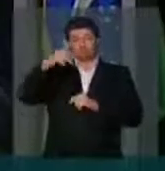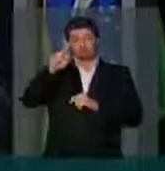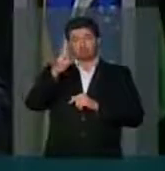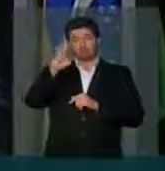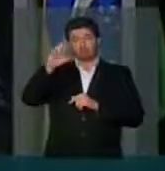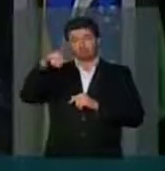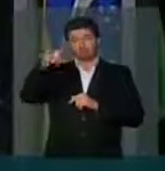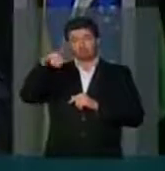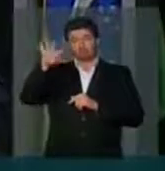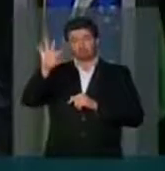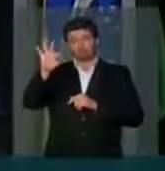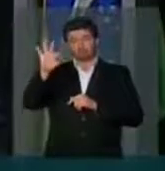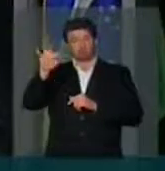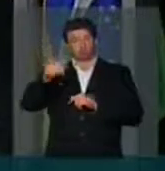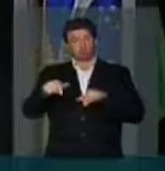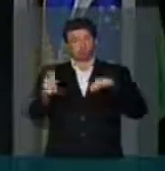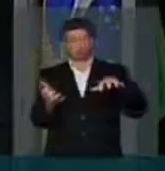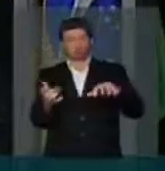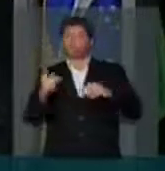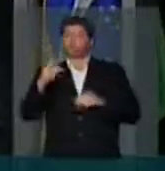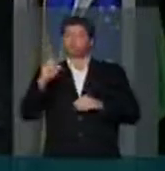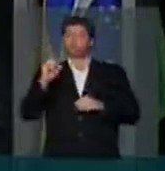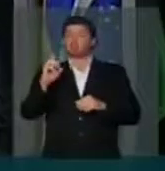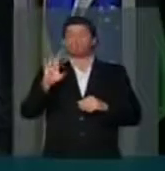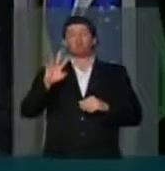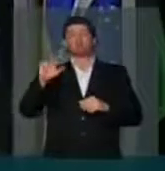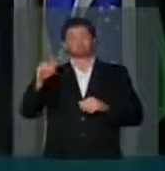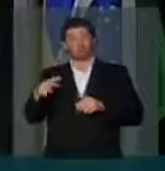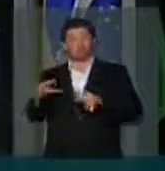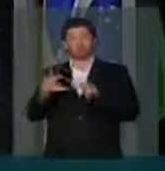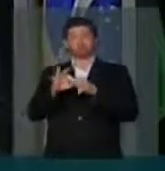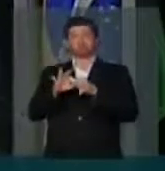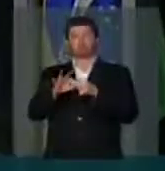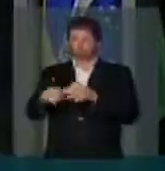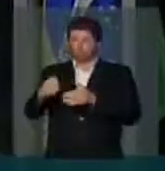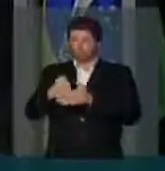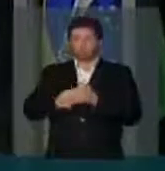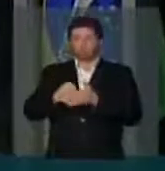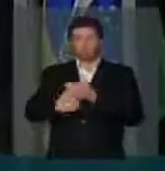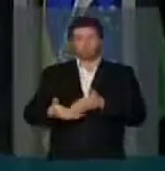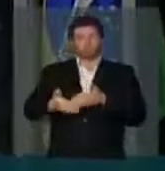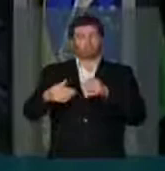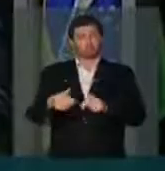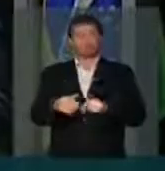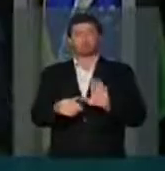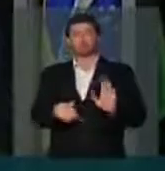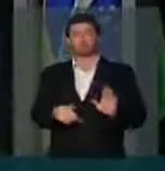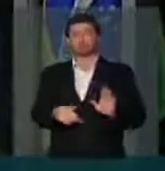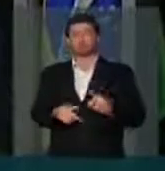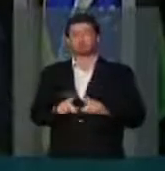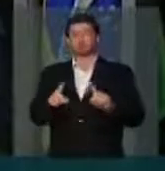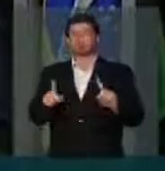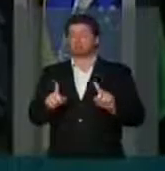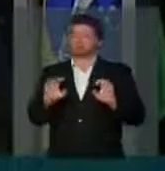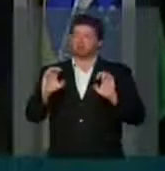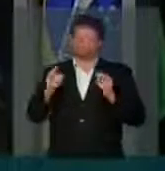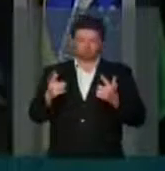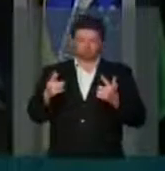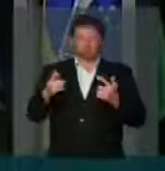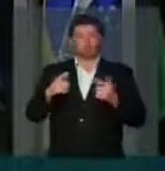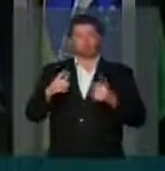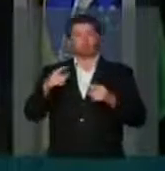Congresso Nacional, o PSDB vai caminhar junto e dar sequência ao pedido. Mas é claro, nós temos que ter a